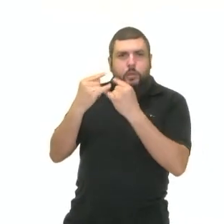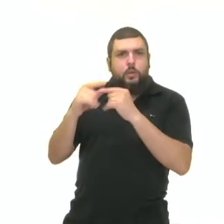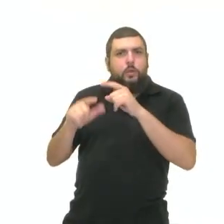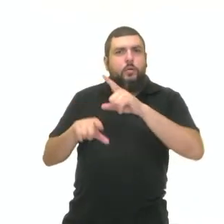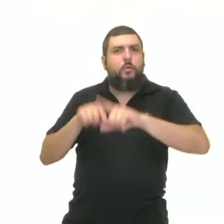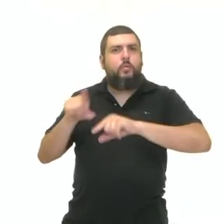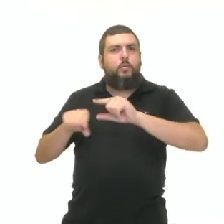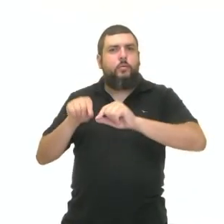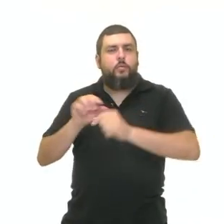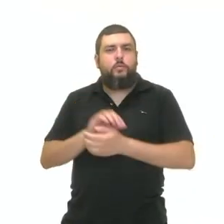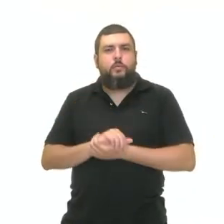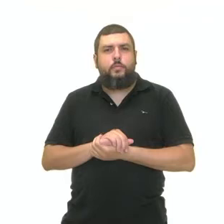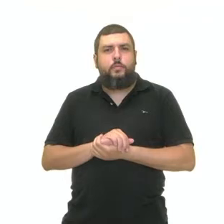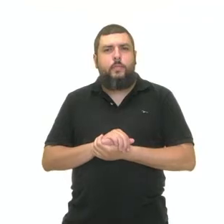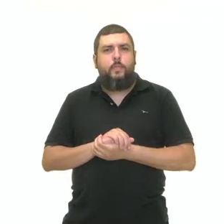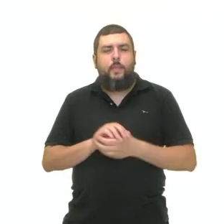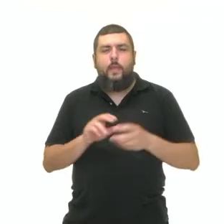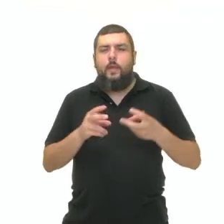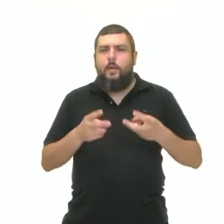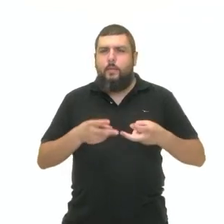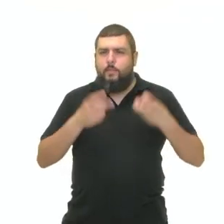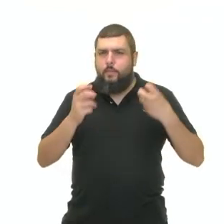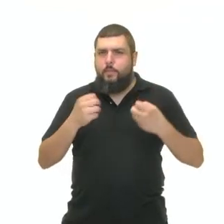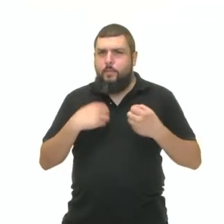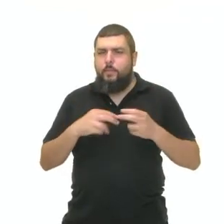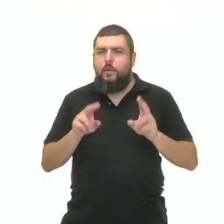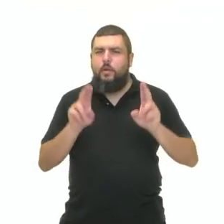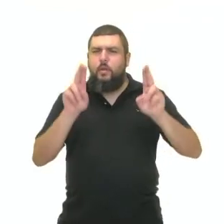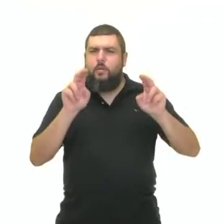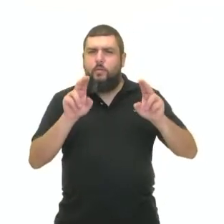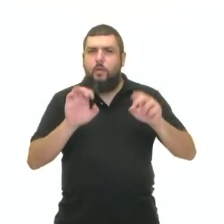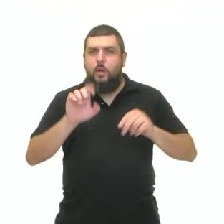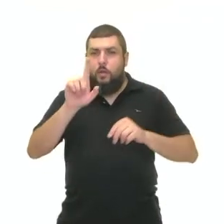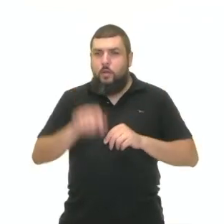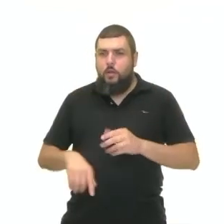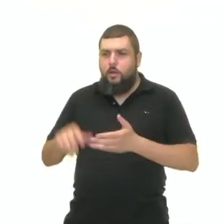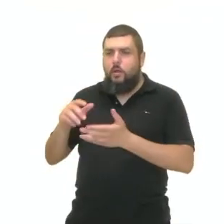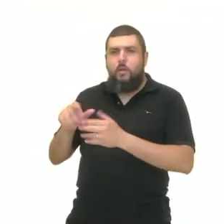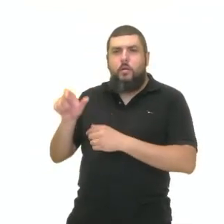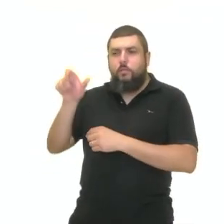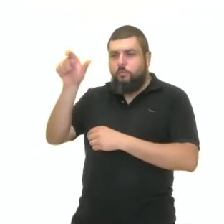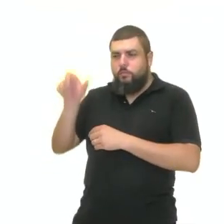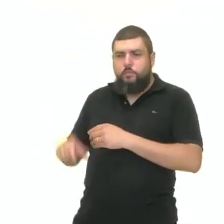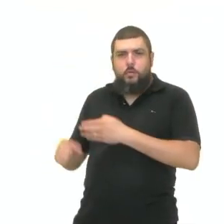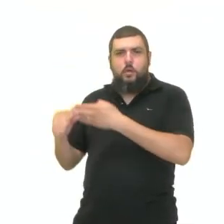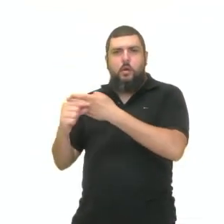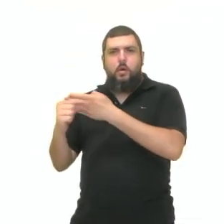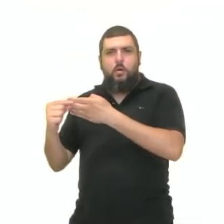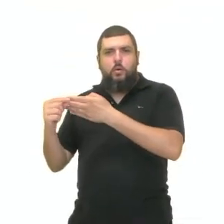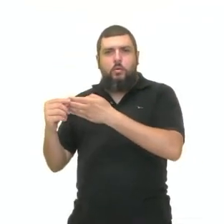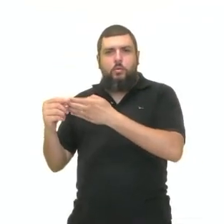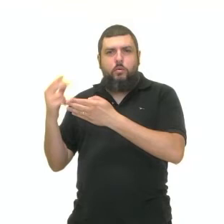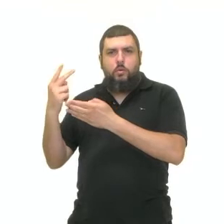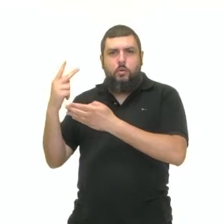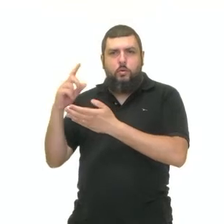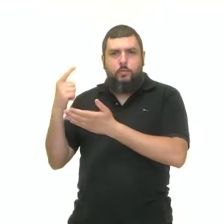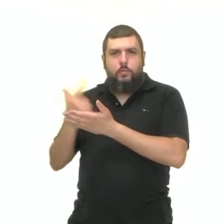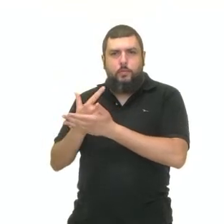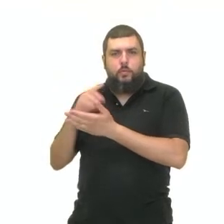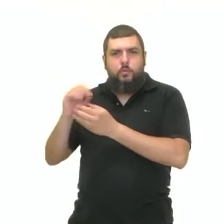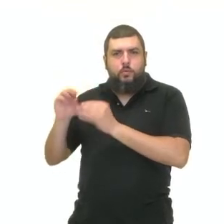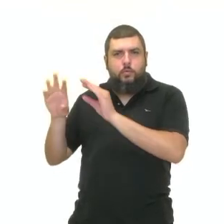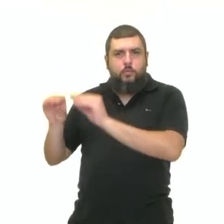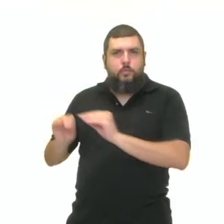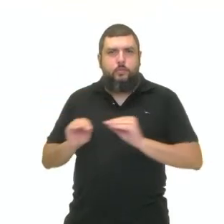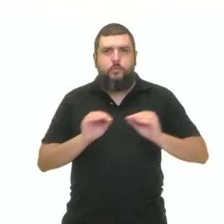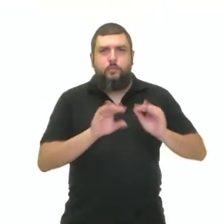pondo quem? Um argumento de autoridade. Eu citei o Erving Goffman para corroborar com a minha tese. Então, pus esse tipo de